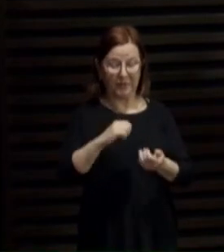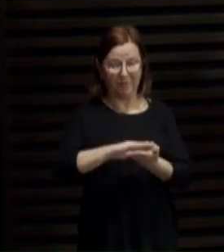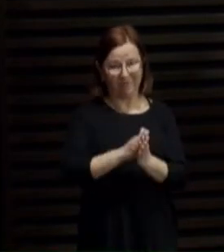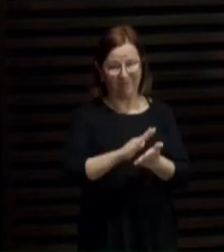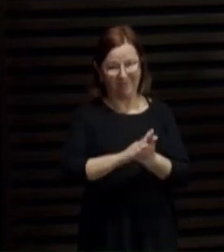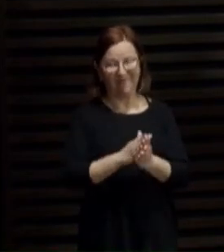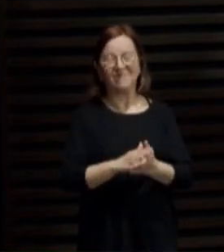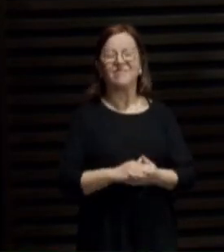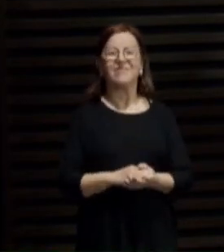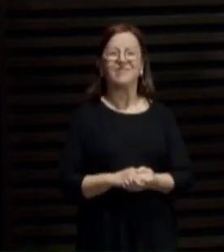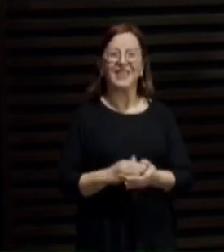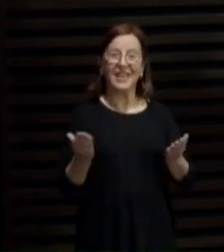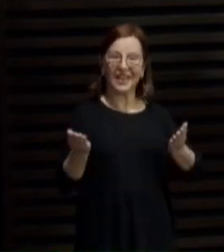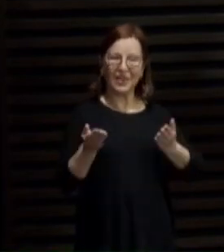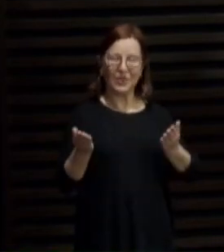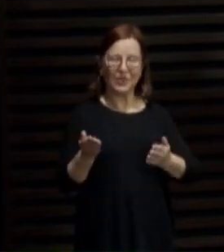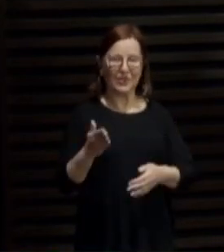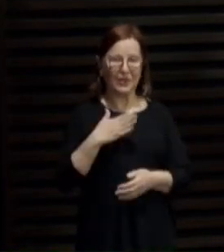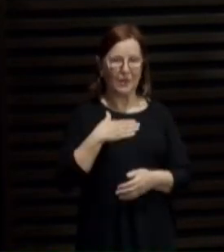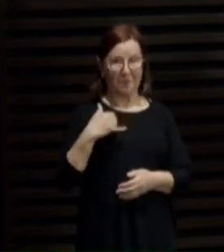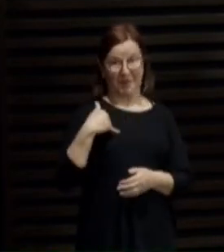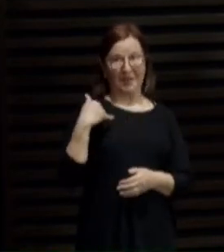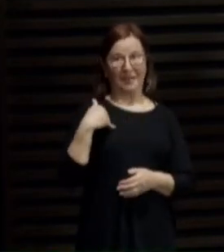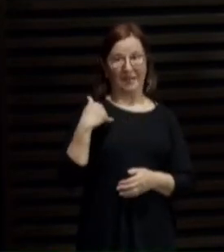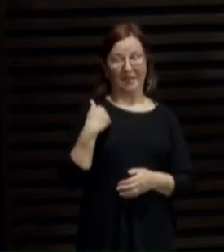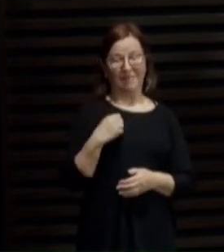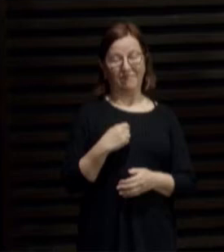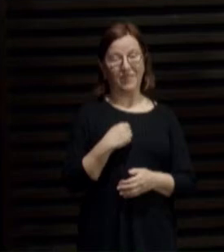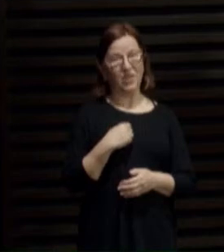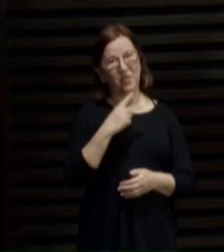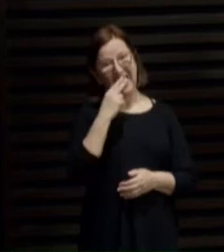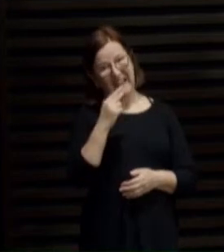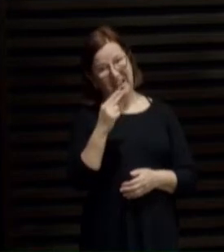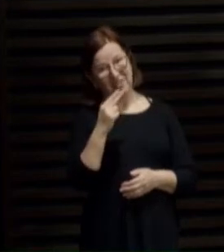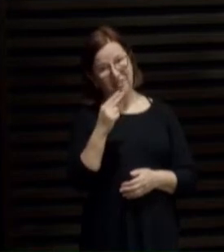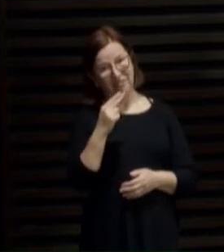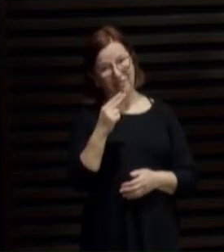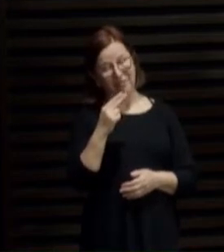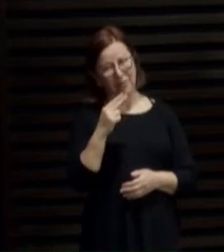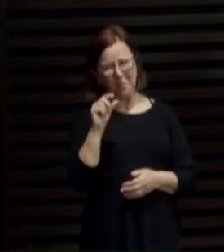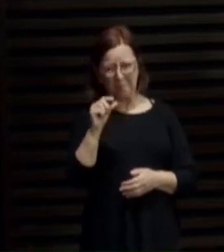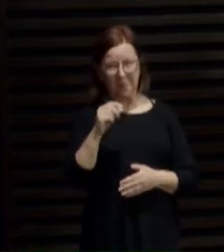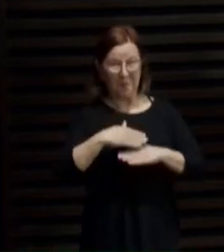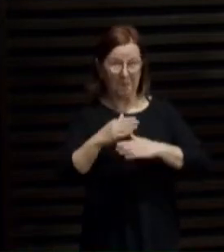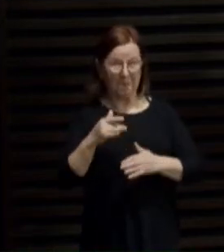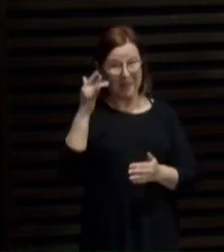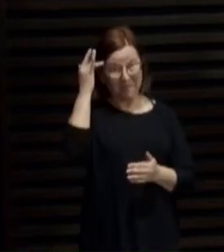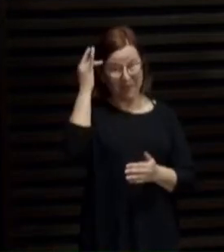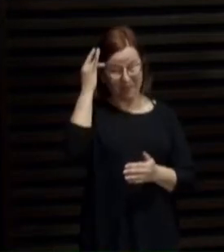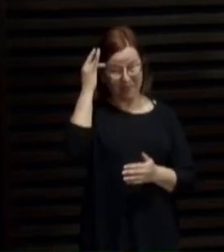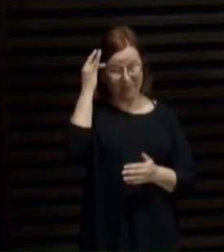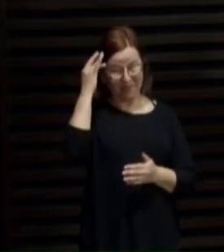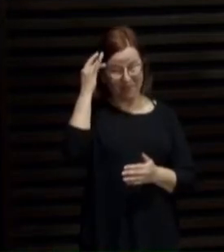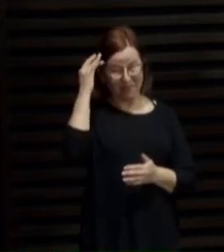Hoje, com a minha idade, eu acho que eu estou um pouco mais maduro do que quando eu cheguei aqui